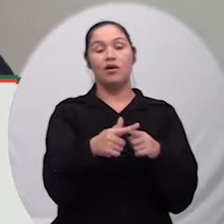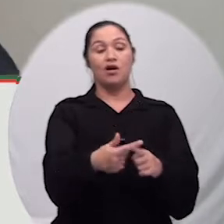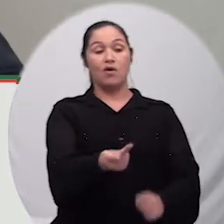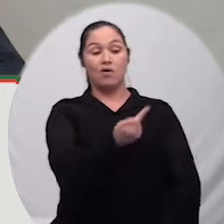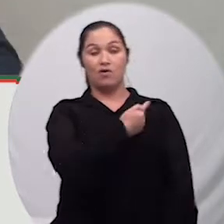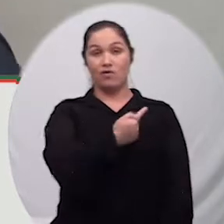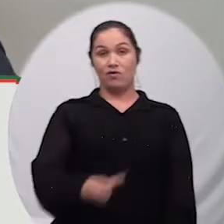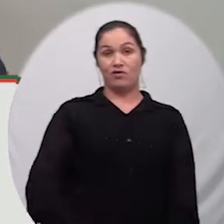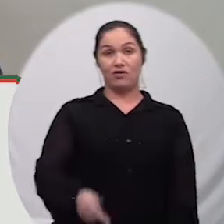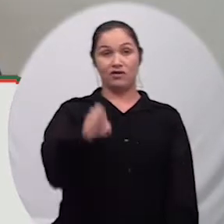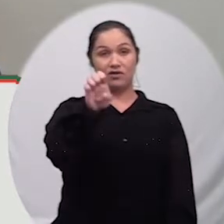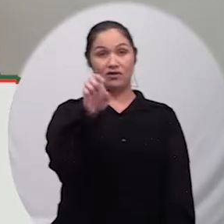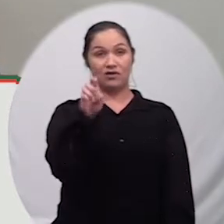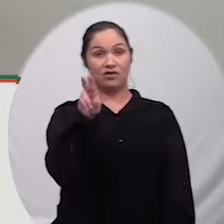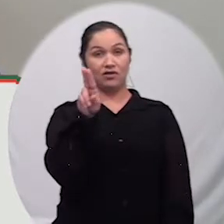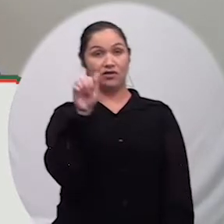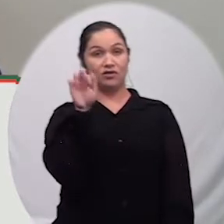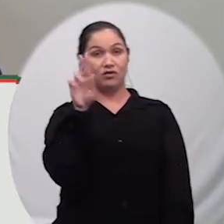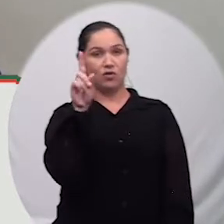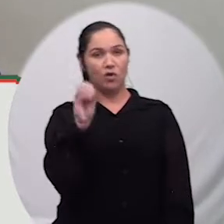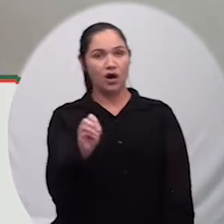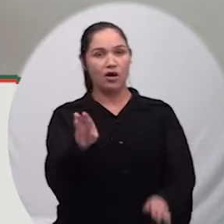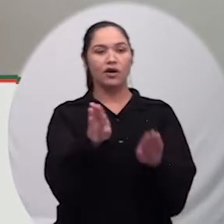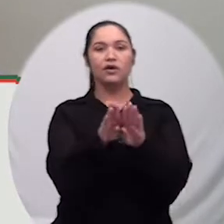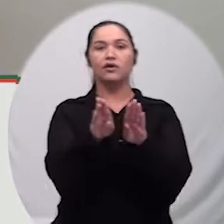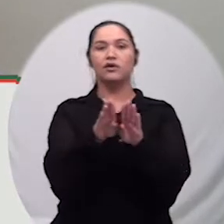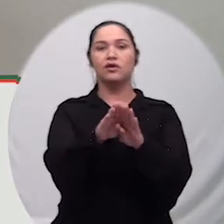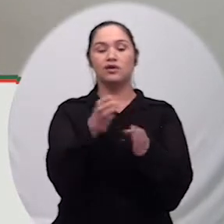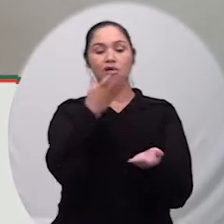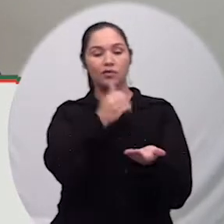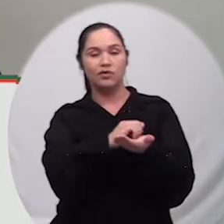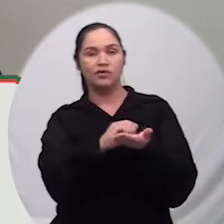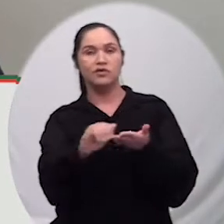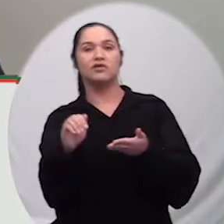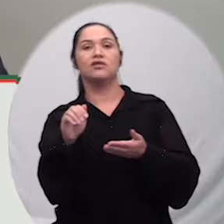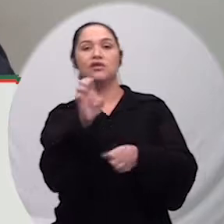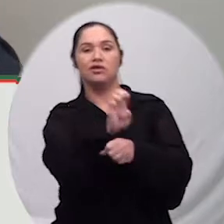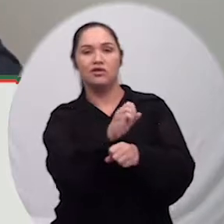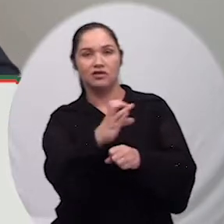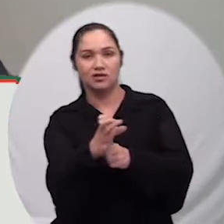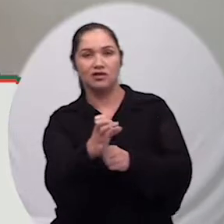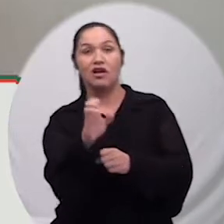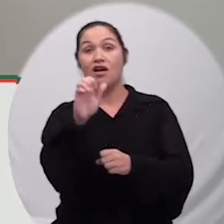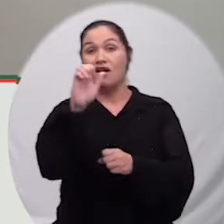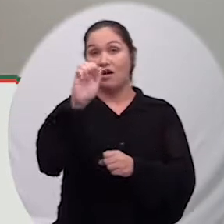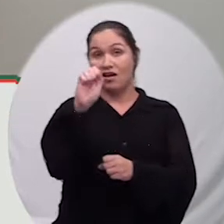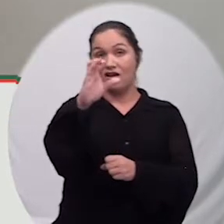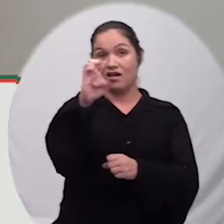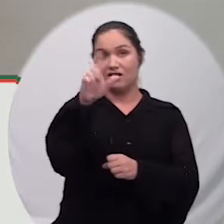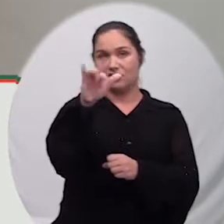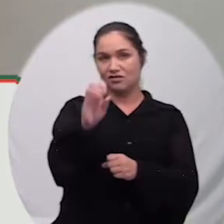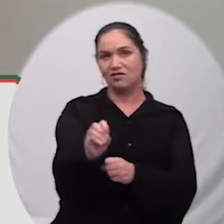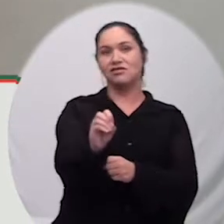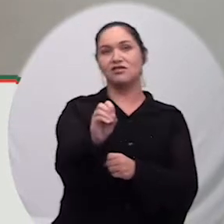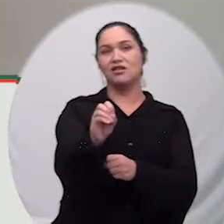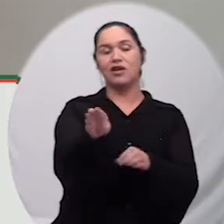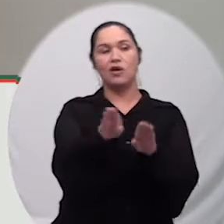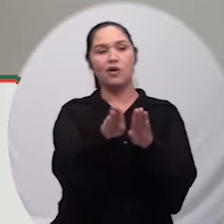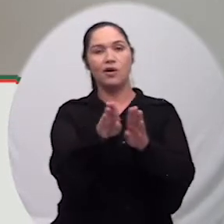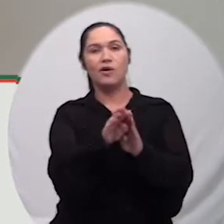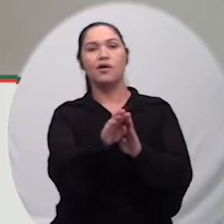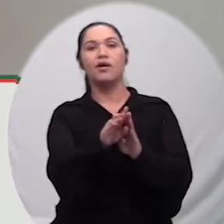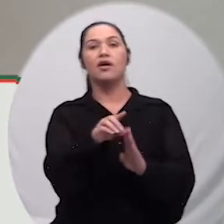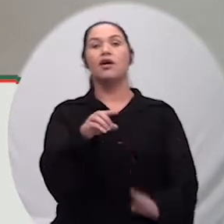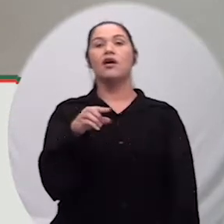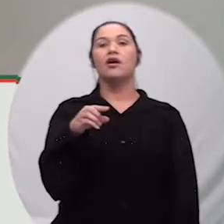do nosso secretário Sérgio Casagrande, também a conquista de toda a população de Criciúma, deputados que